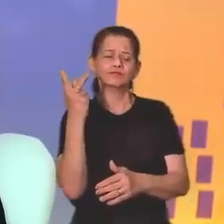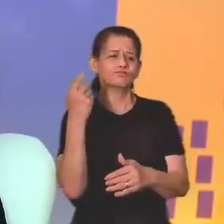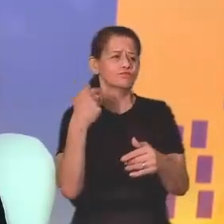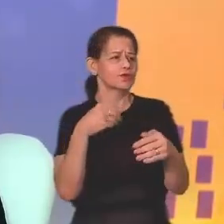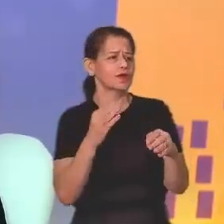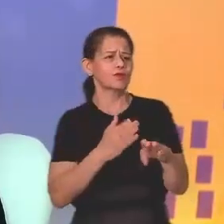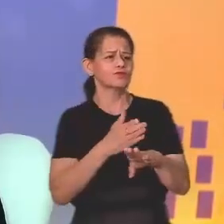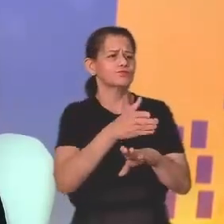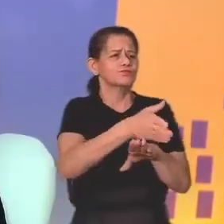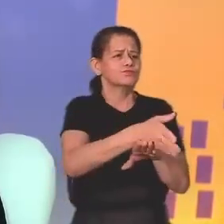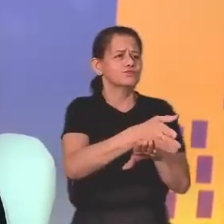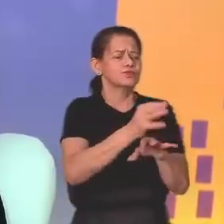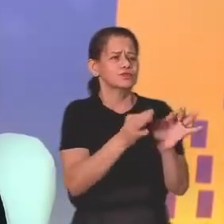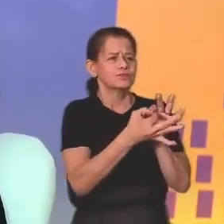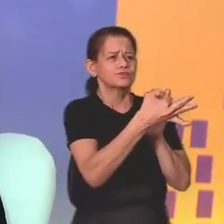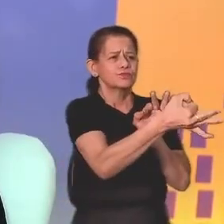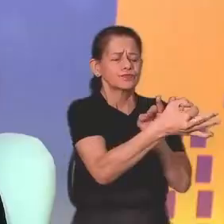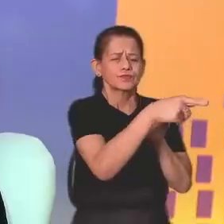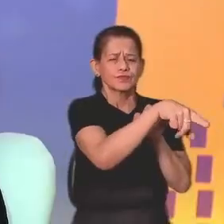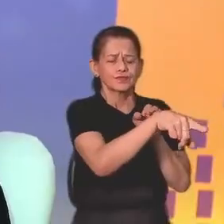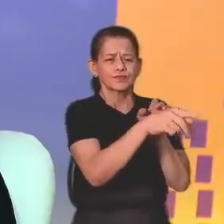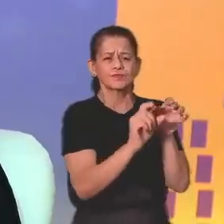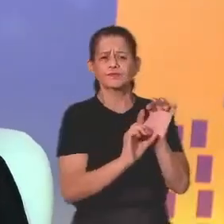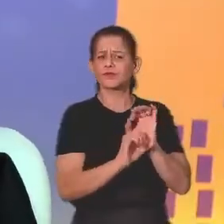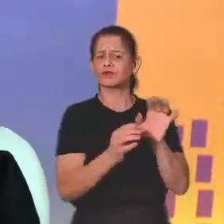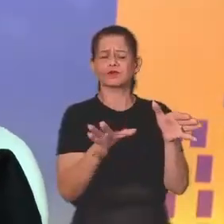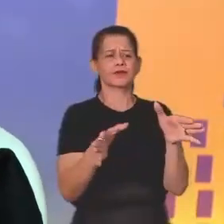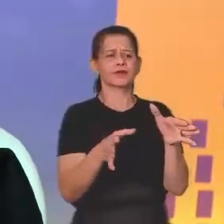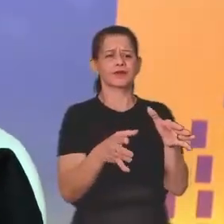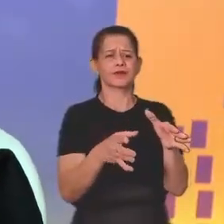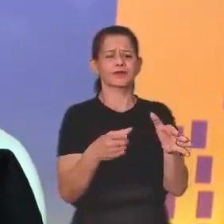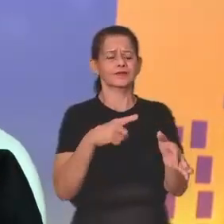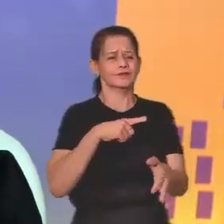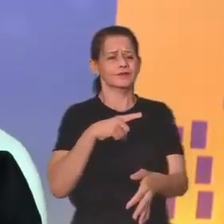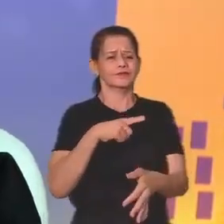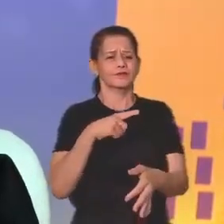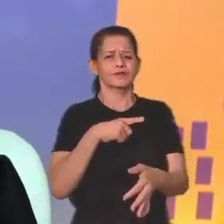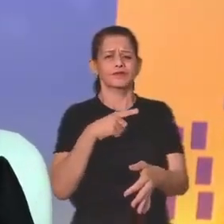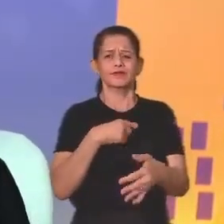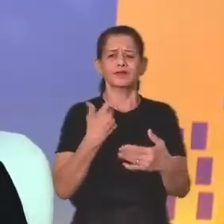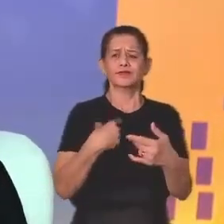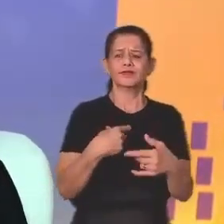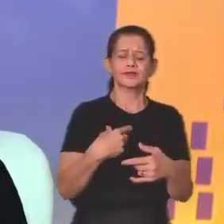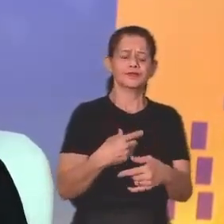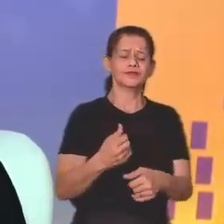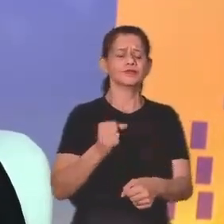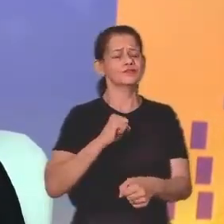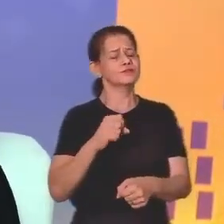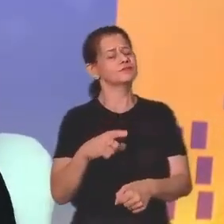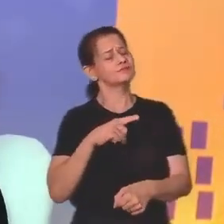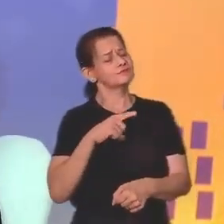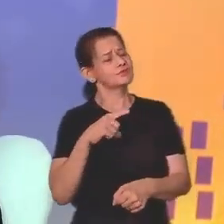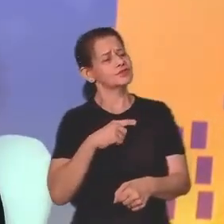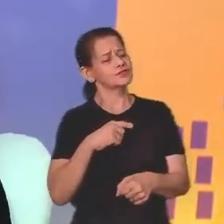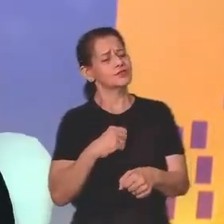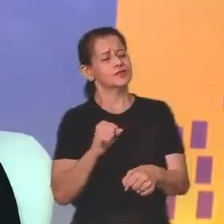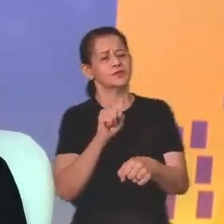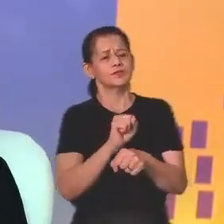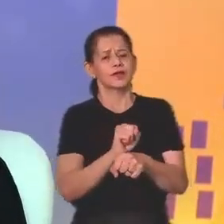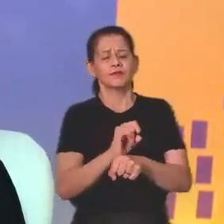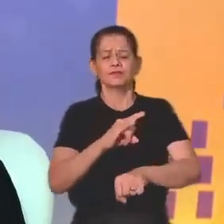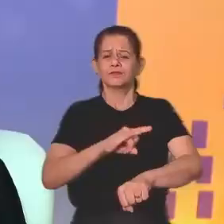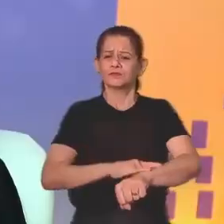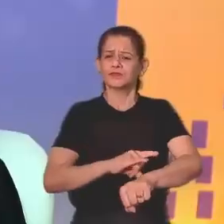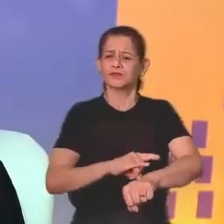só, e eu tinha aquela, não era mania, não, aquela esperança, quando eu entrava no banheiro, que não